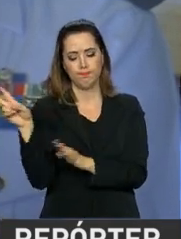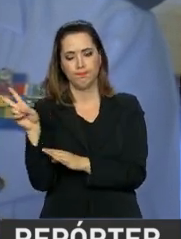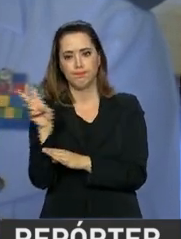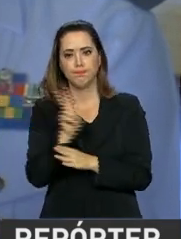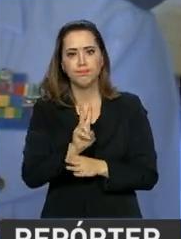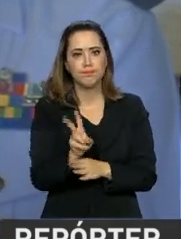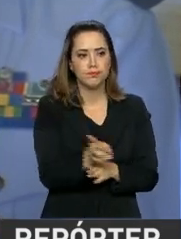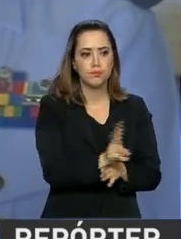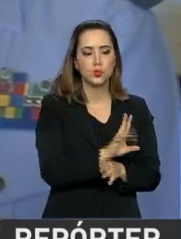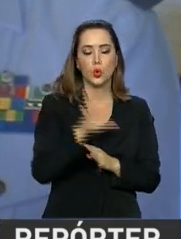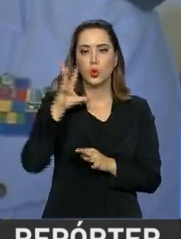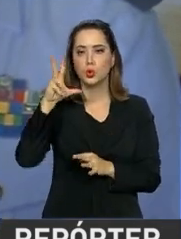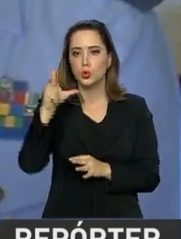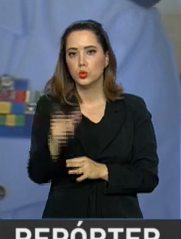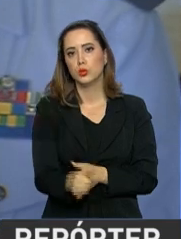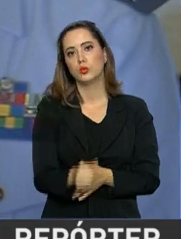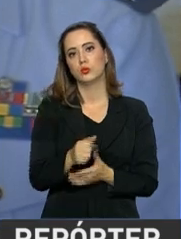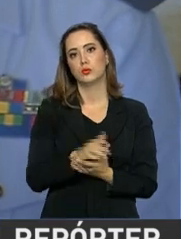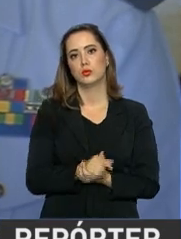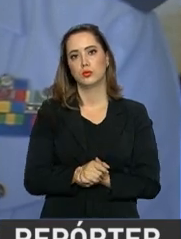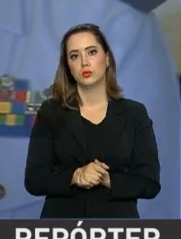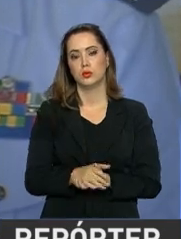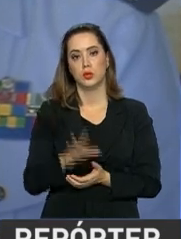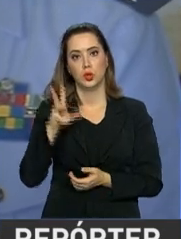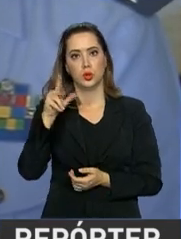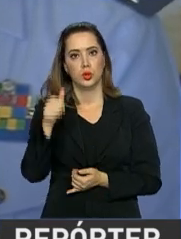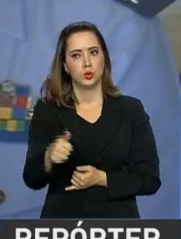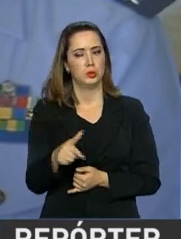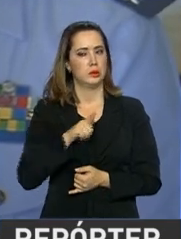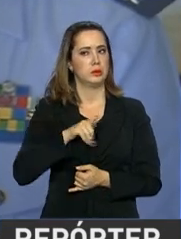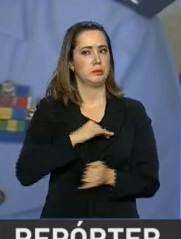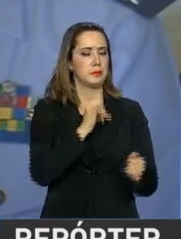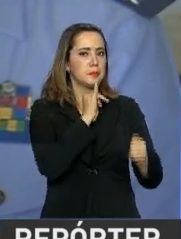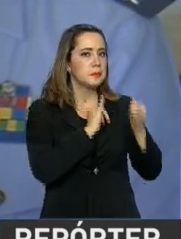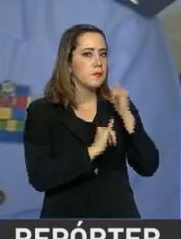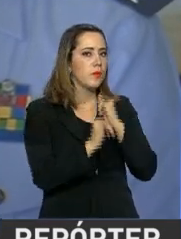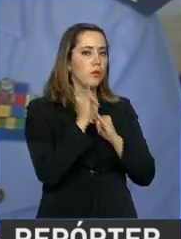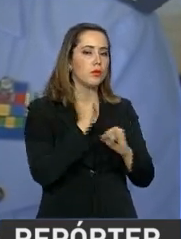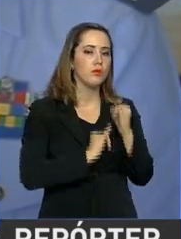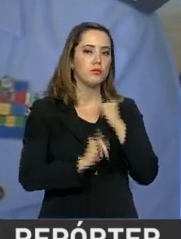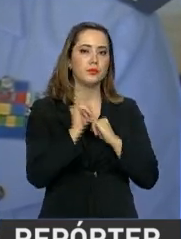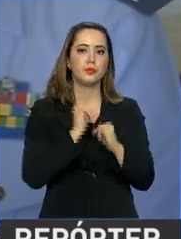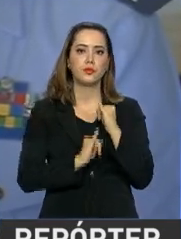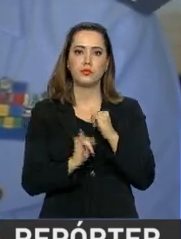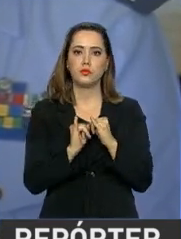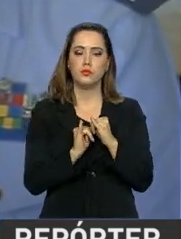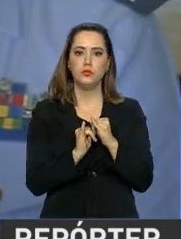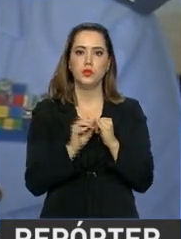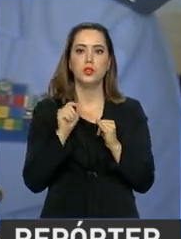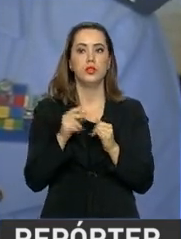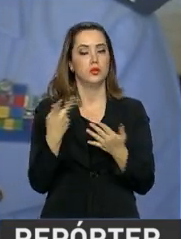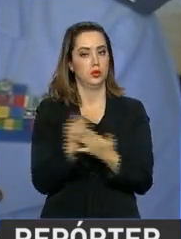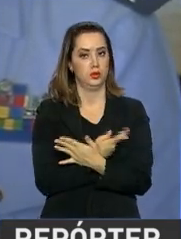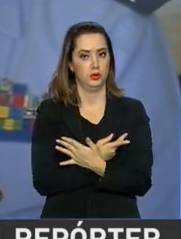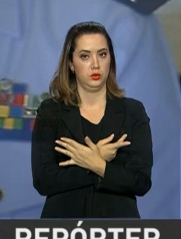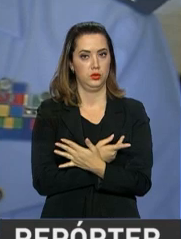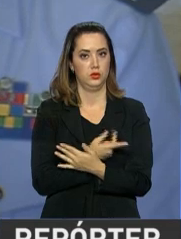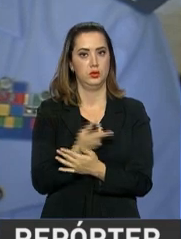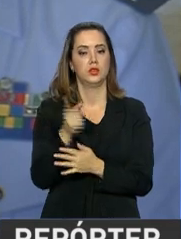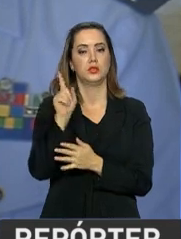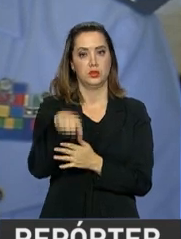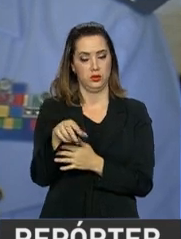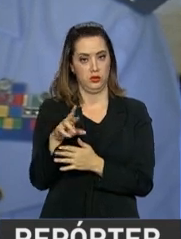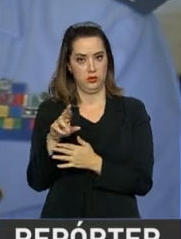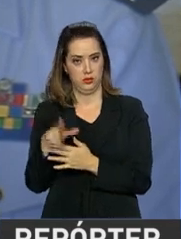que todo e qualquer informe existente dentro desse tipo de atividade, ele